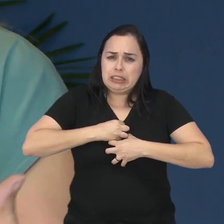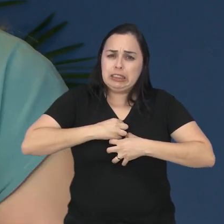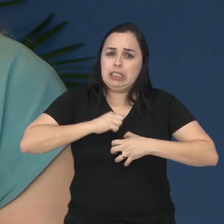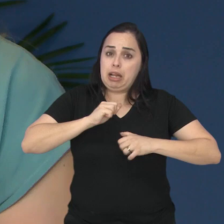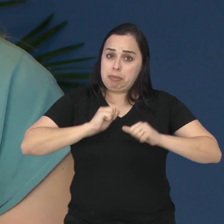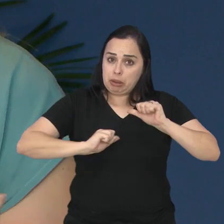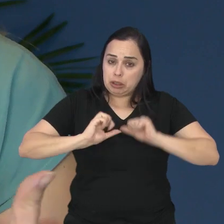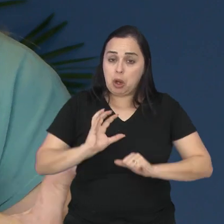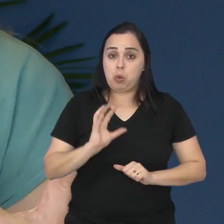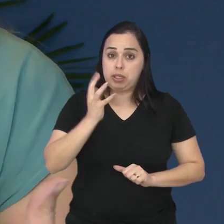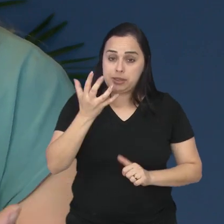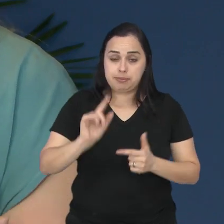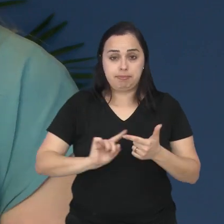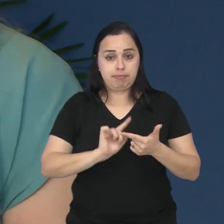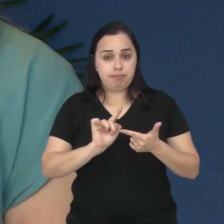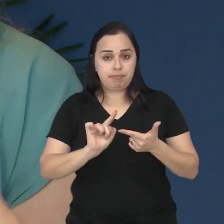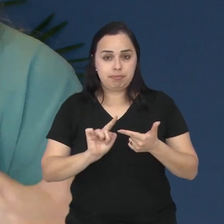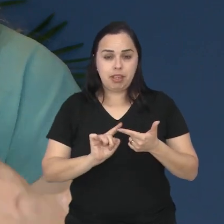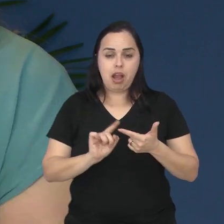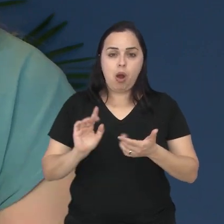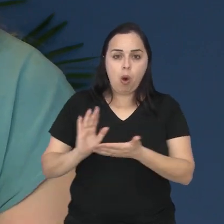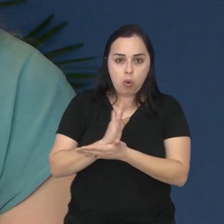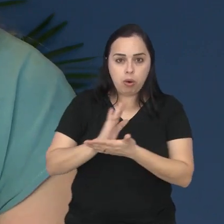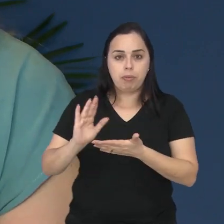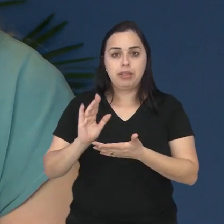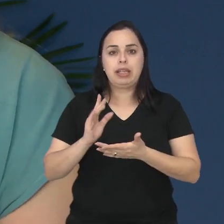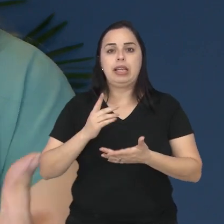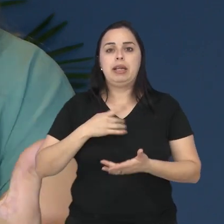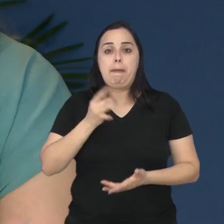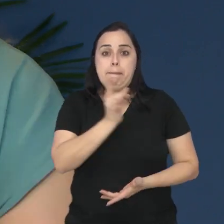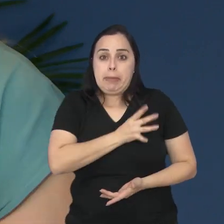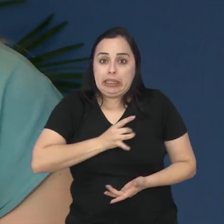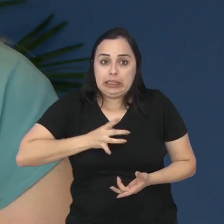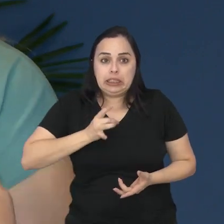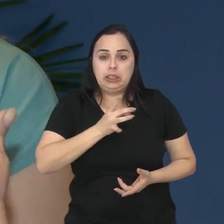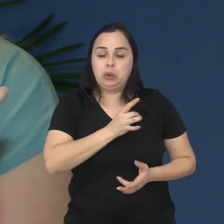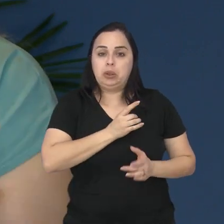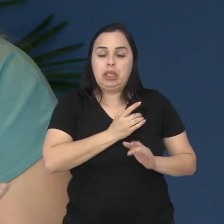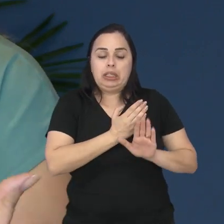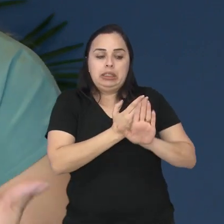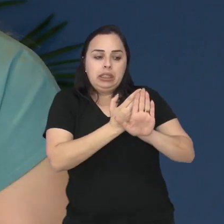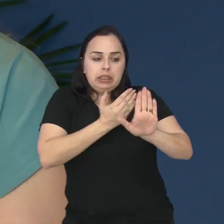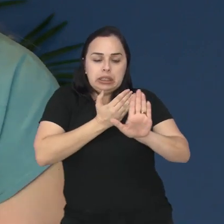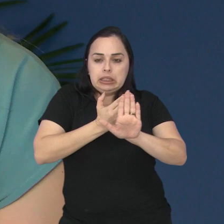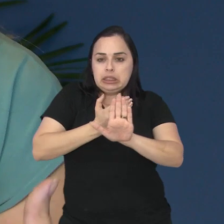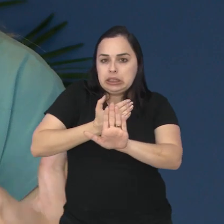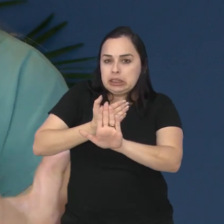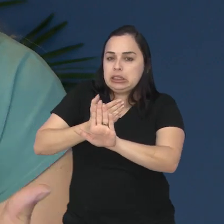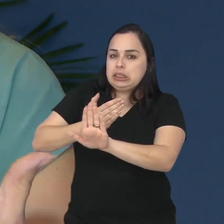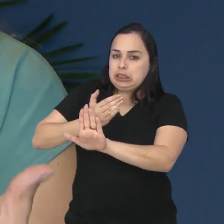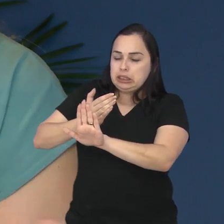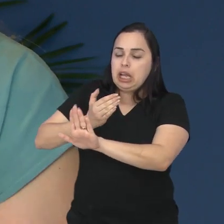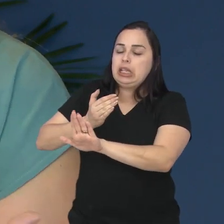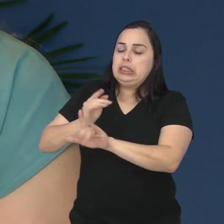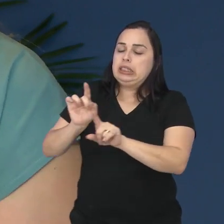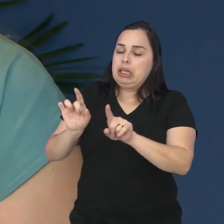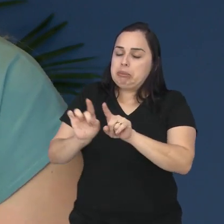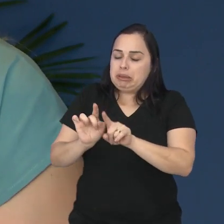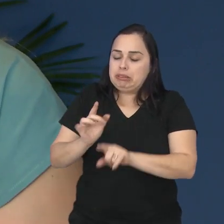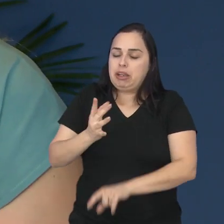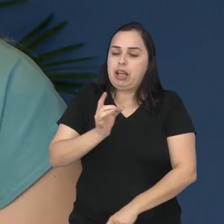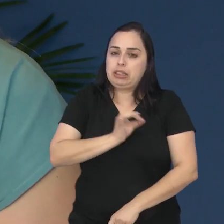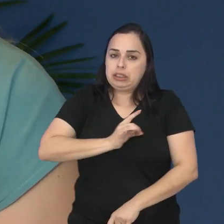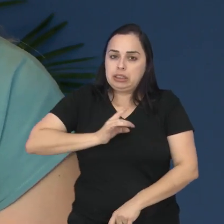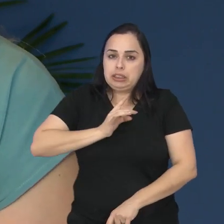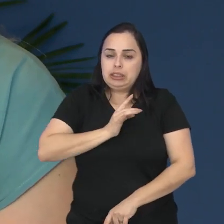na questão da ansiedade na questão algumas pessoas têm transtorno do pânico Quanto isso vai evitando e inclusive como